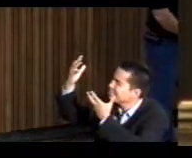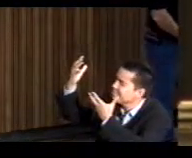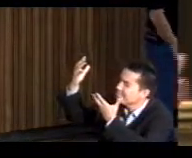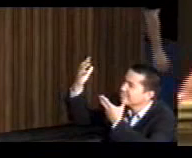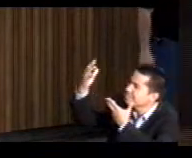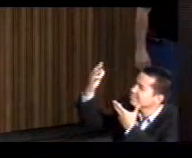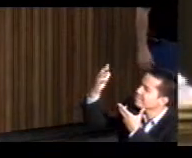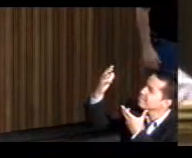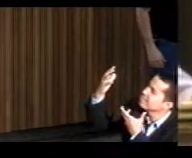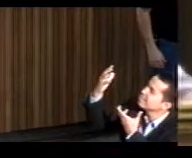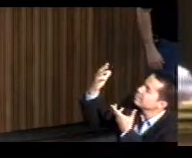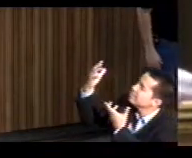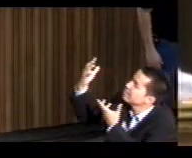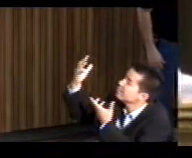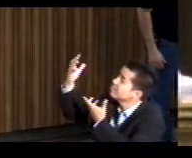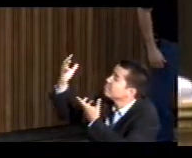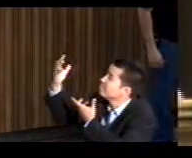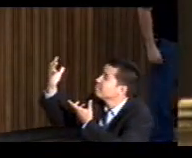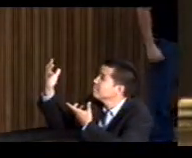maravilhosa